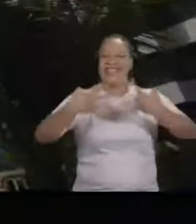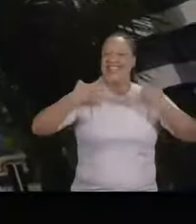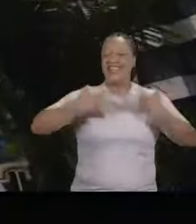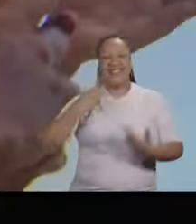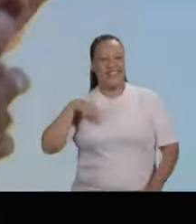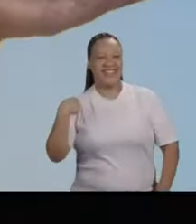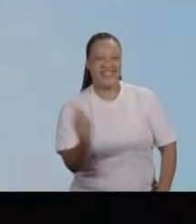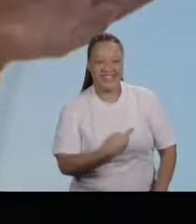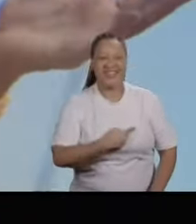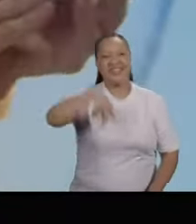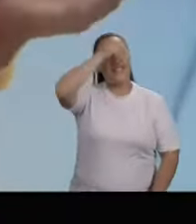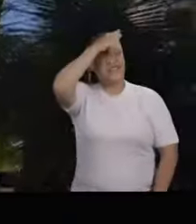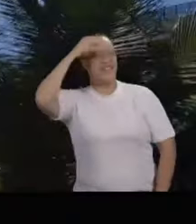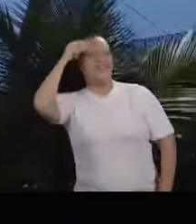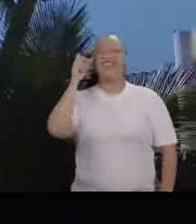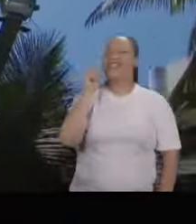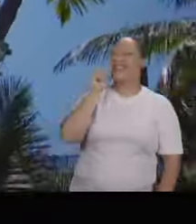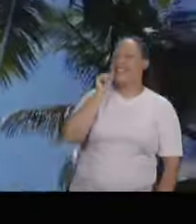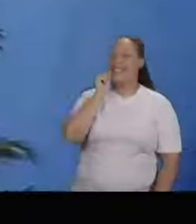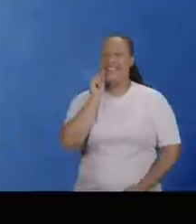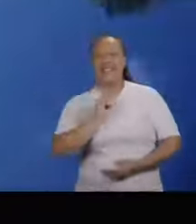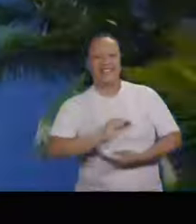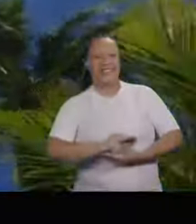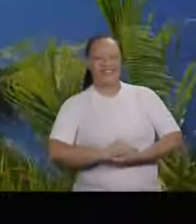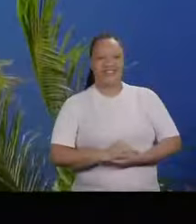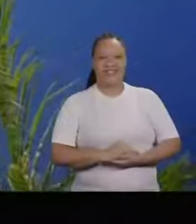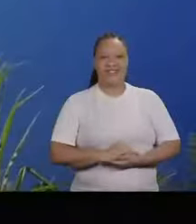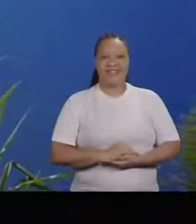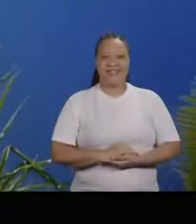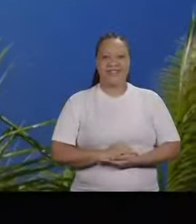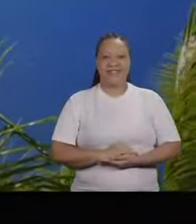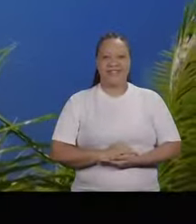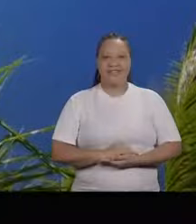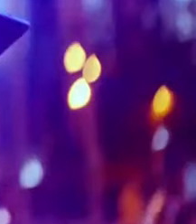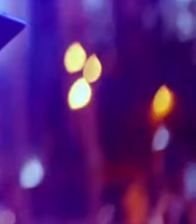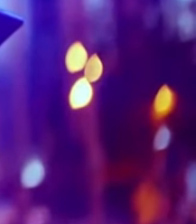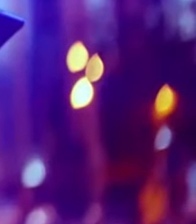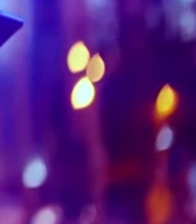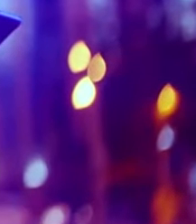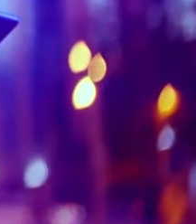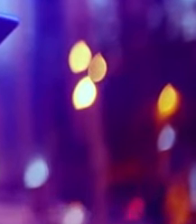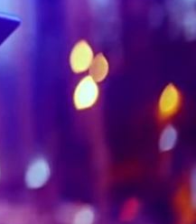da nossa cidade, fazendo a alegria de todos nós. Prefeitura de Maceió.